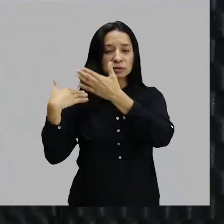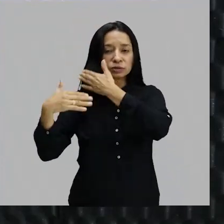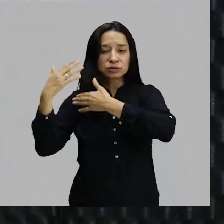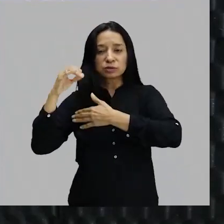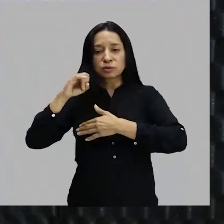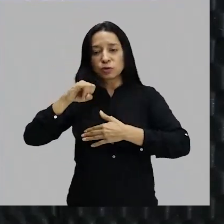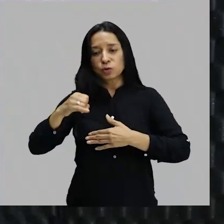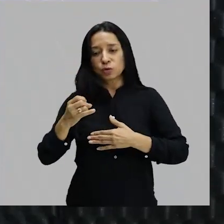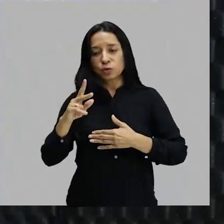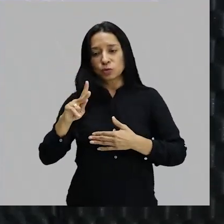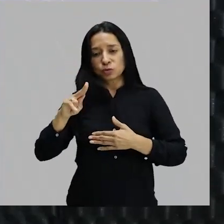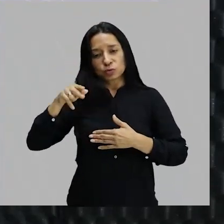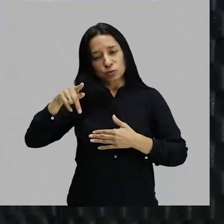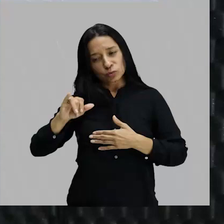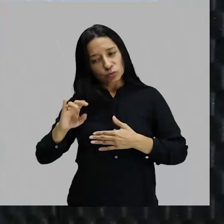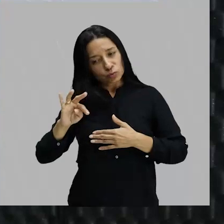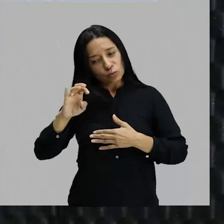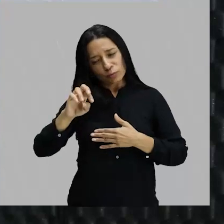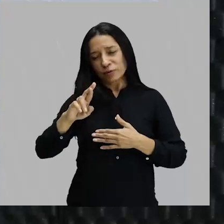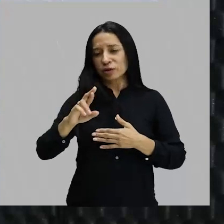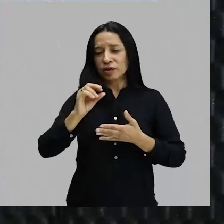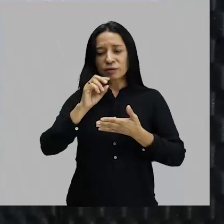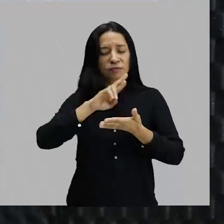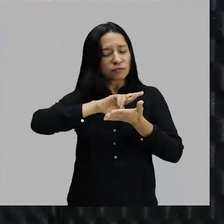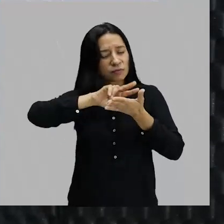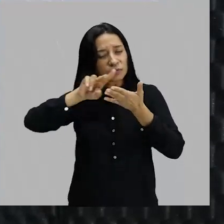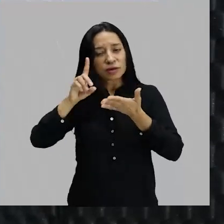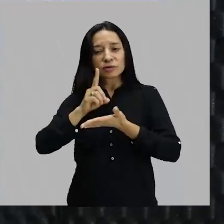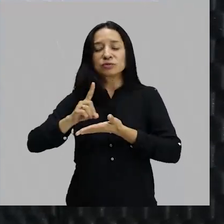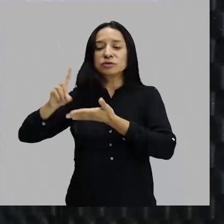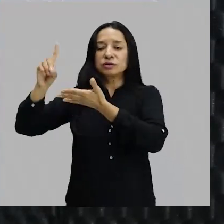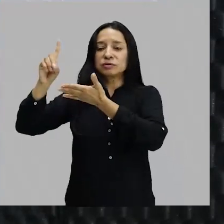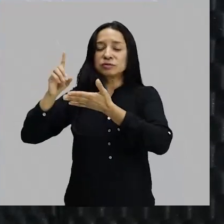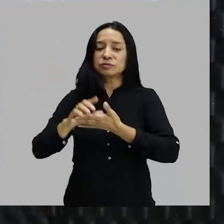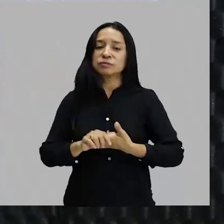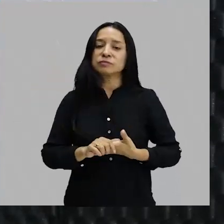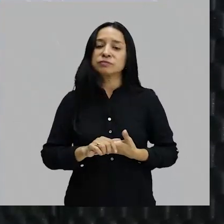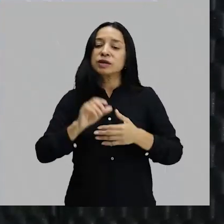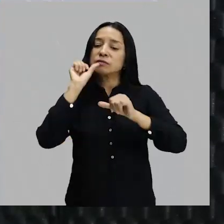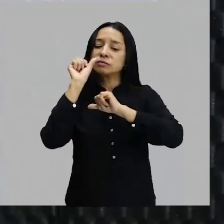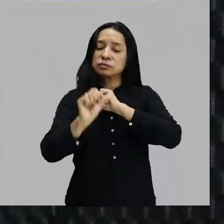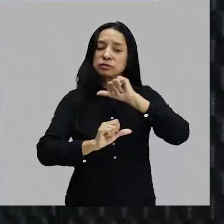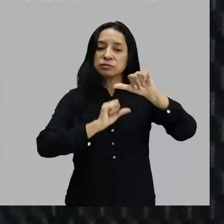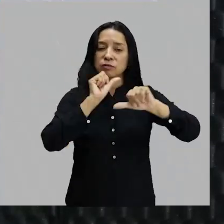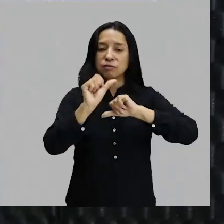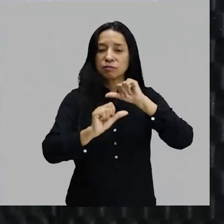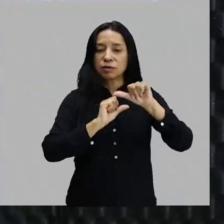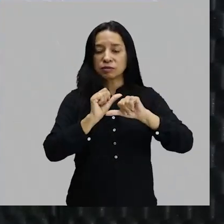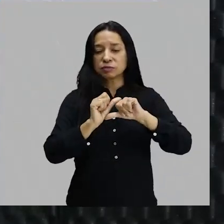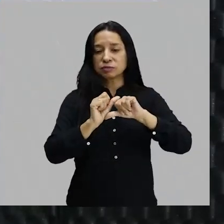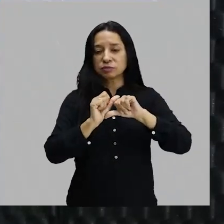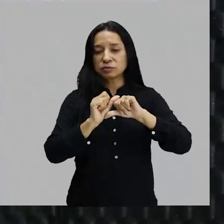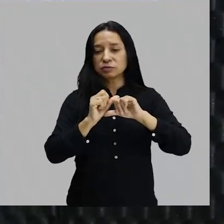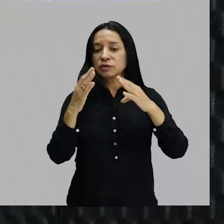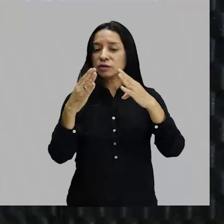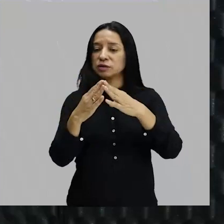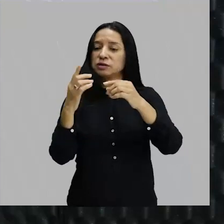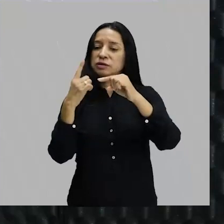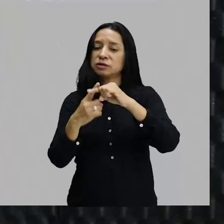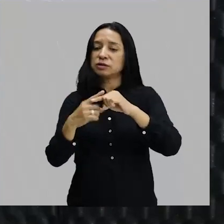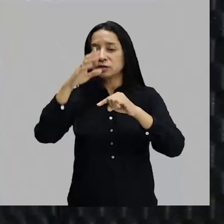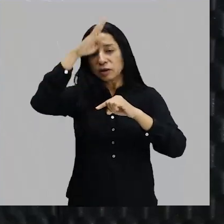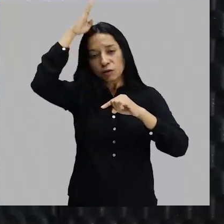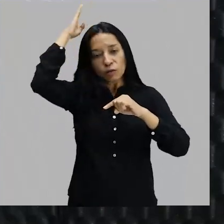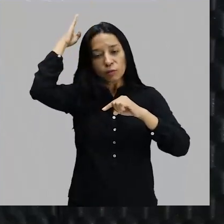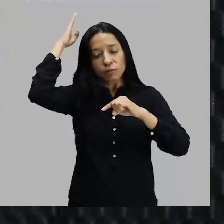Júpiter, Minerva, eu não lembro o nome dos deuses, só se lembra esses dois. E eles foram transformados de igreja